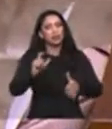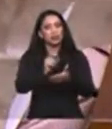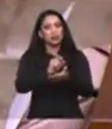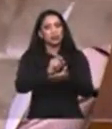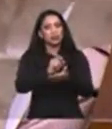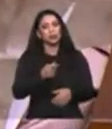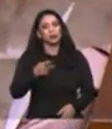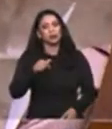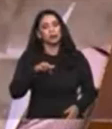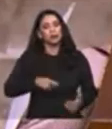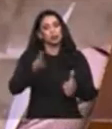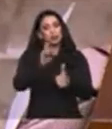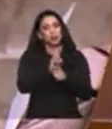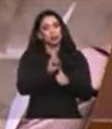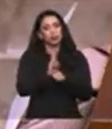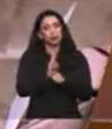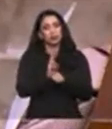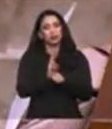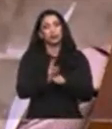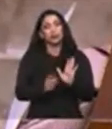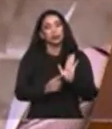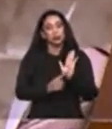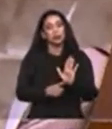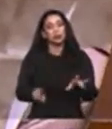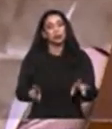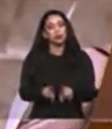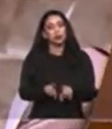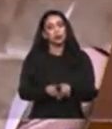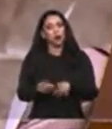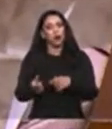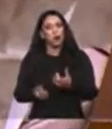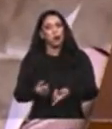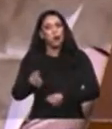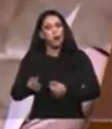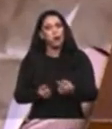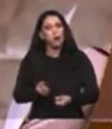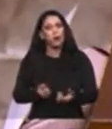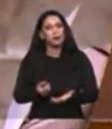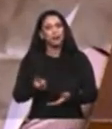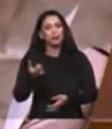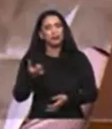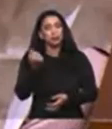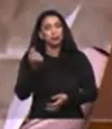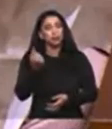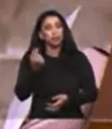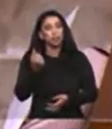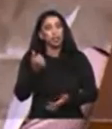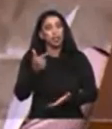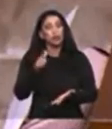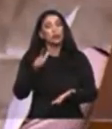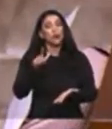pela Procuradoria-Geral da República. Restou demonstrada também a lavagem por meio de recebimento de valores em